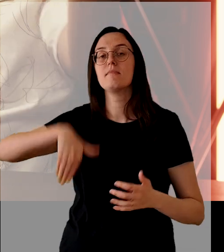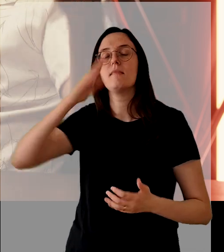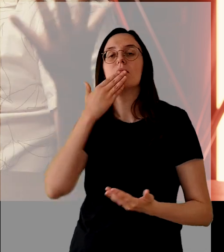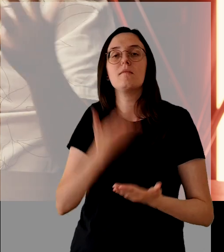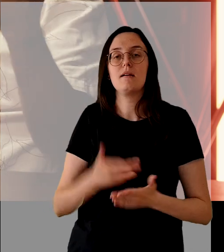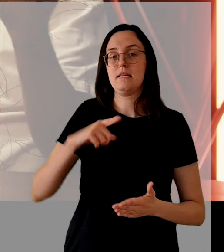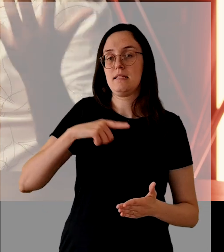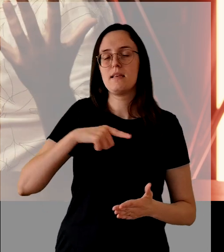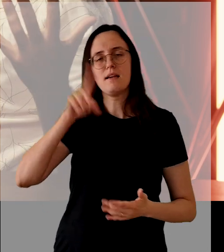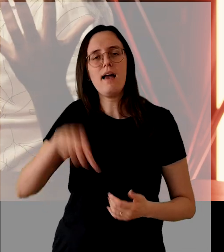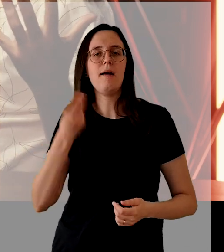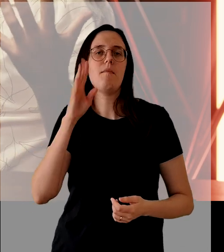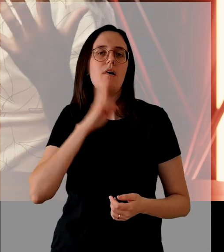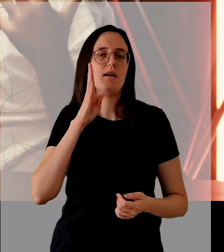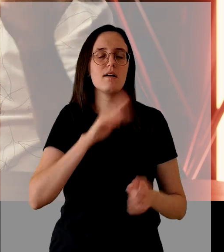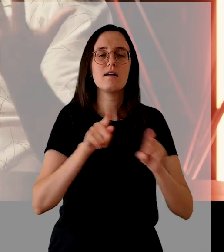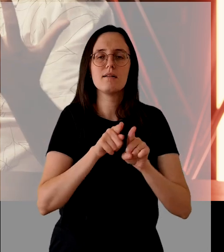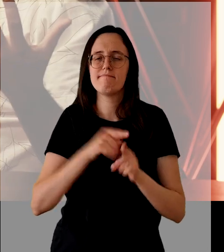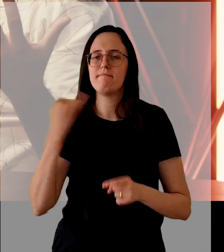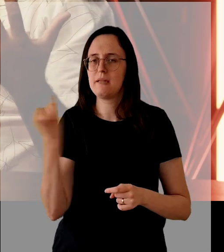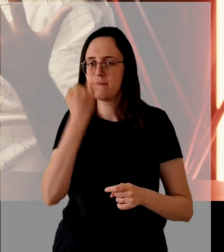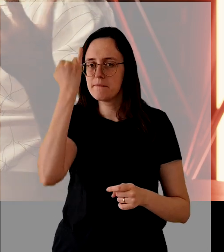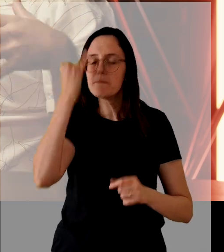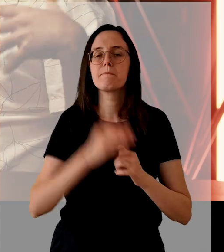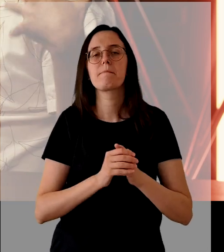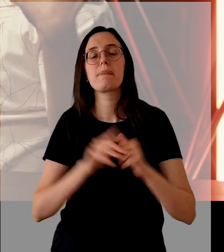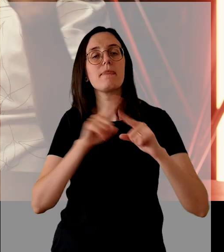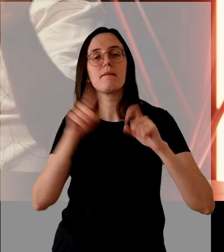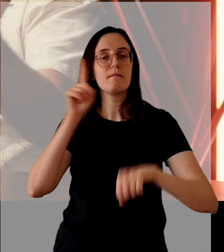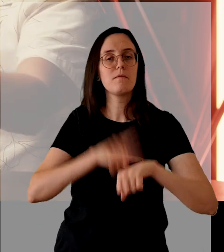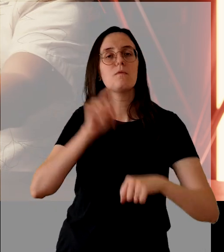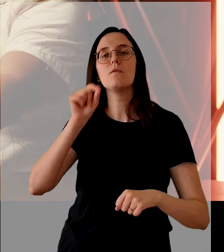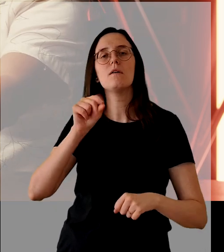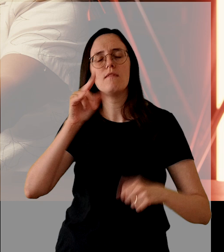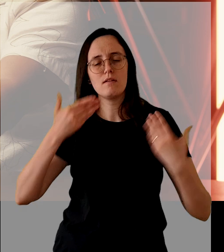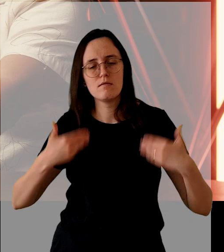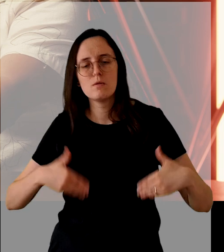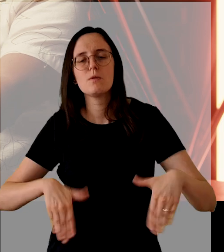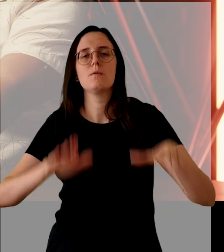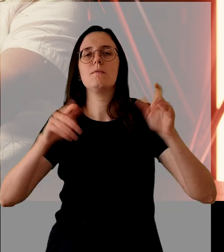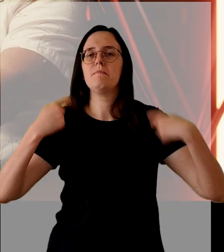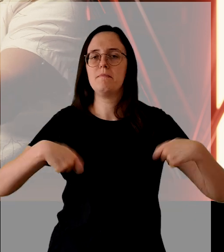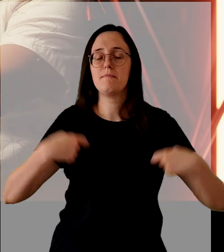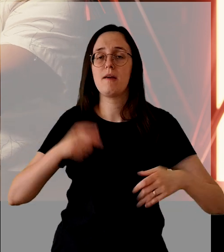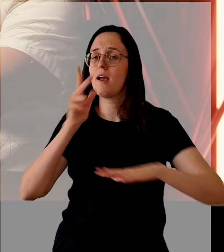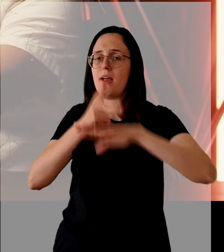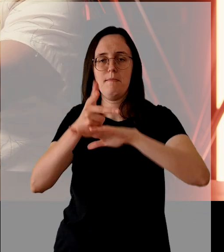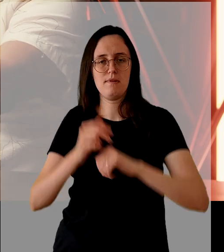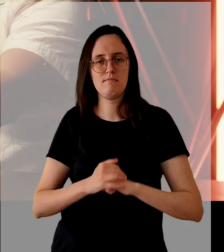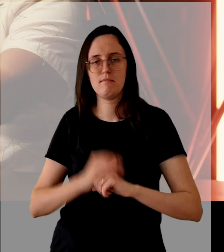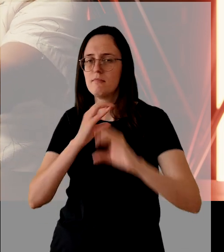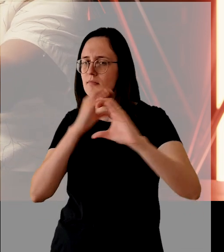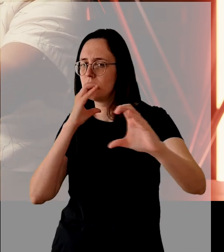que você pode ter são super legais e super importantes, mas em algum momento você vai ter que dar vazão para eles na câmera, na